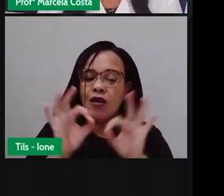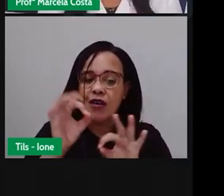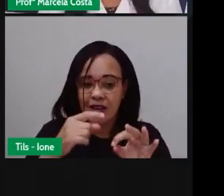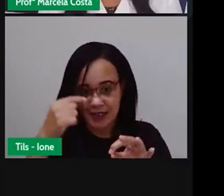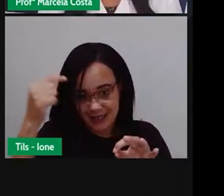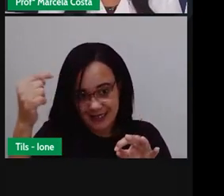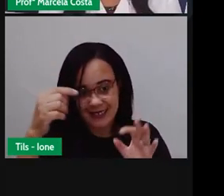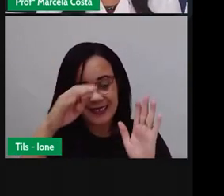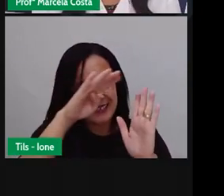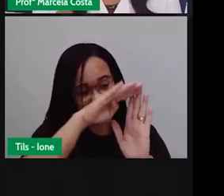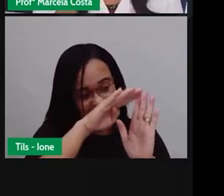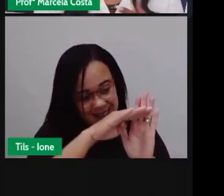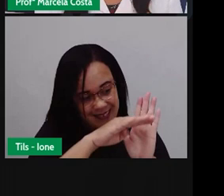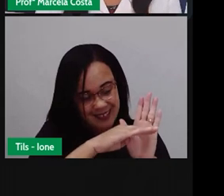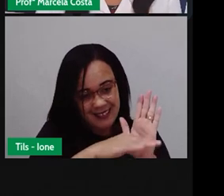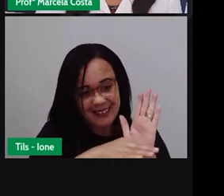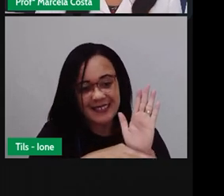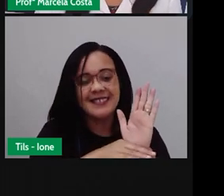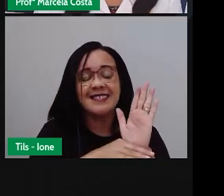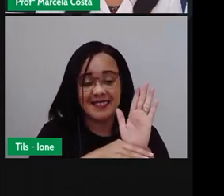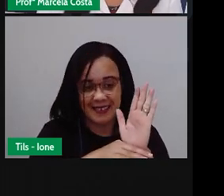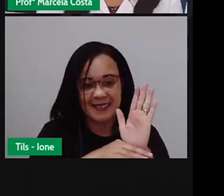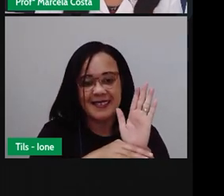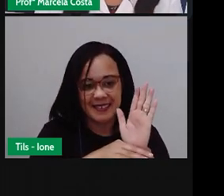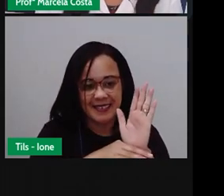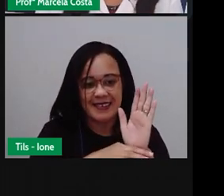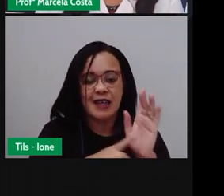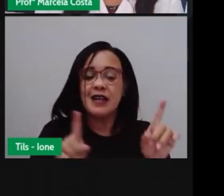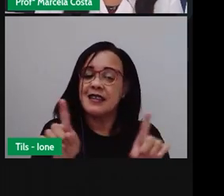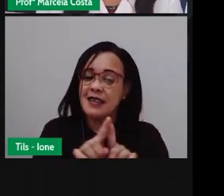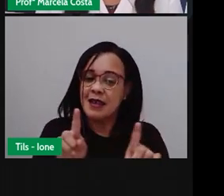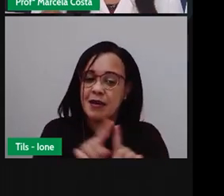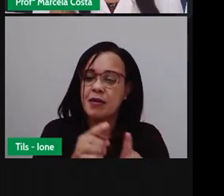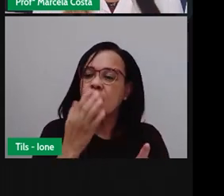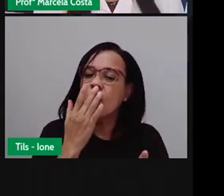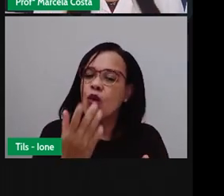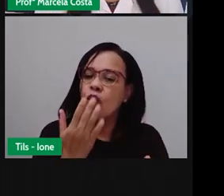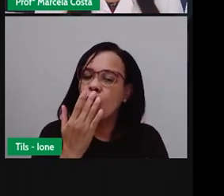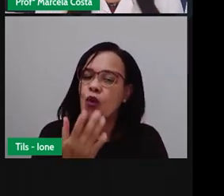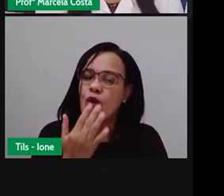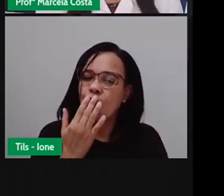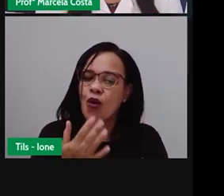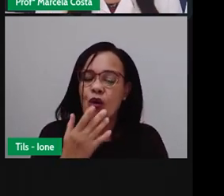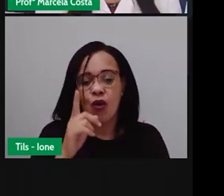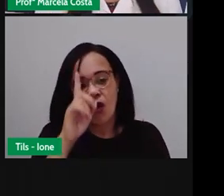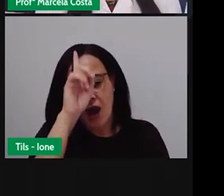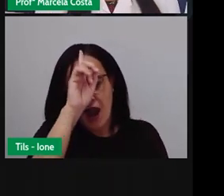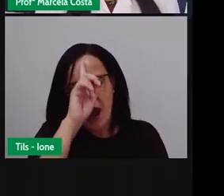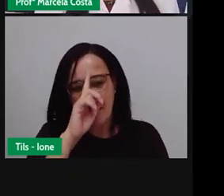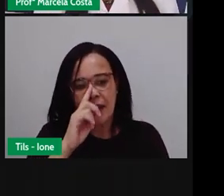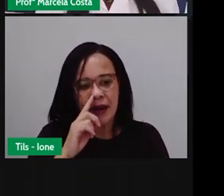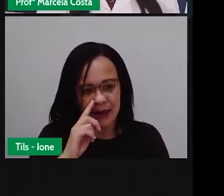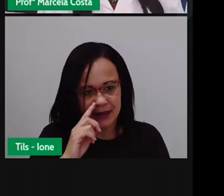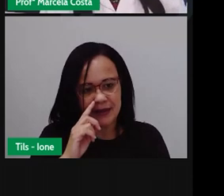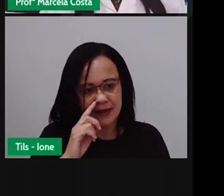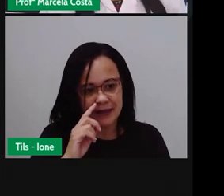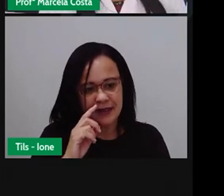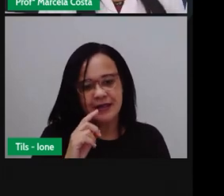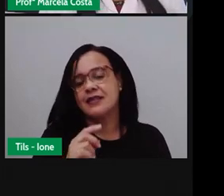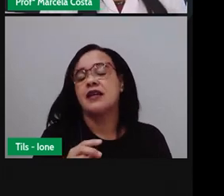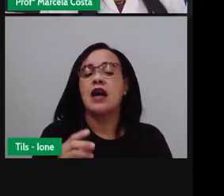em ordem alfabética, lembrando de pintar de amarelo as comidas que são